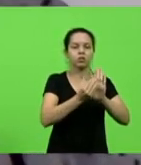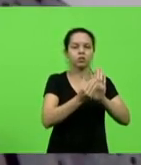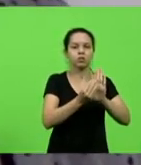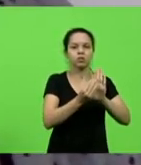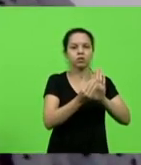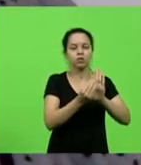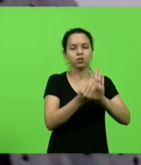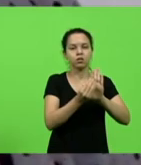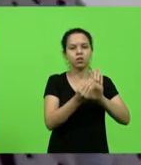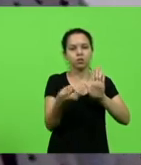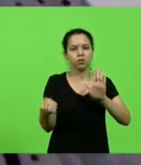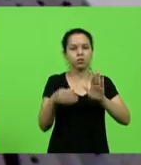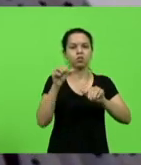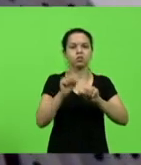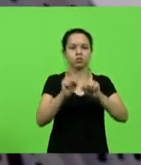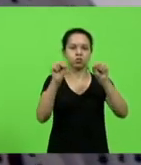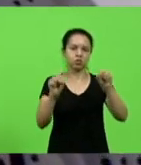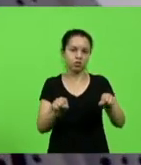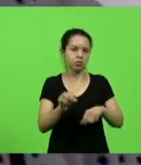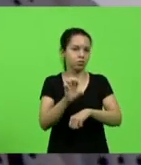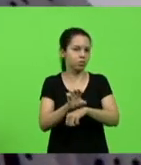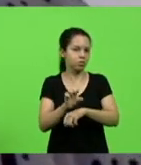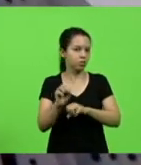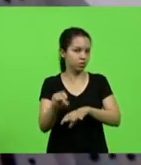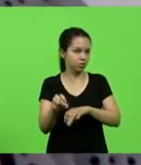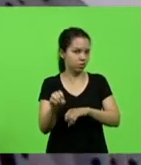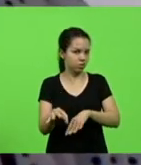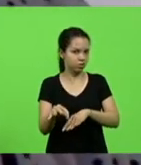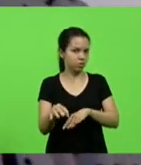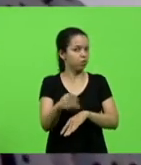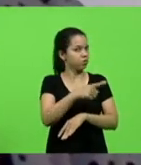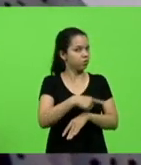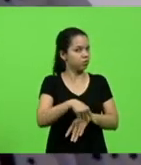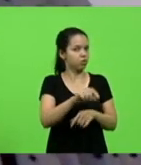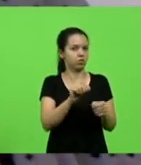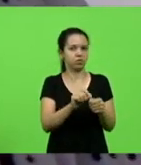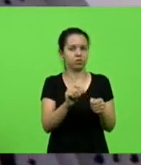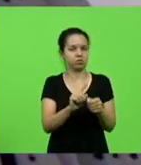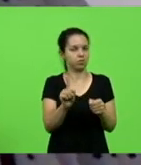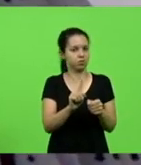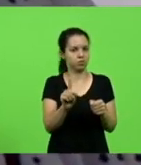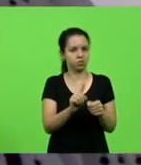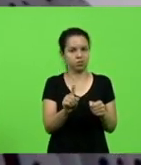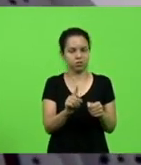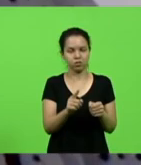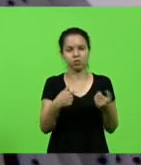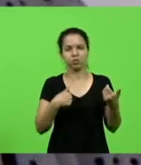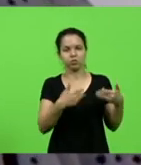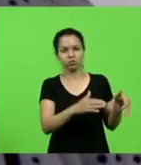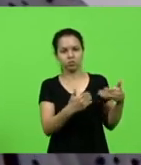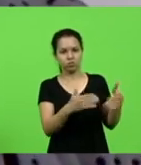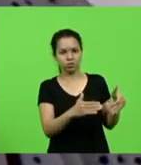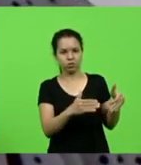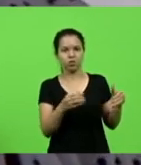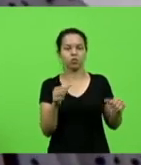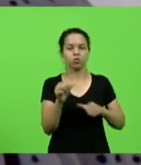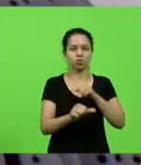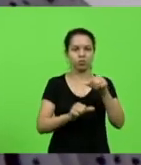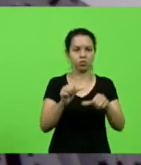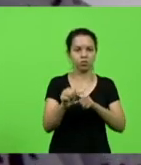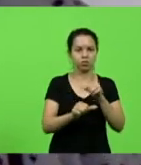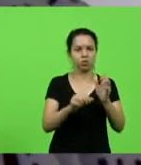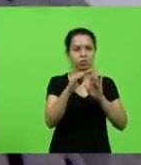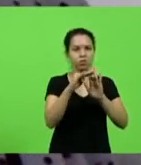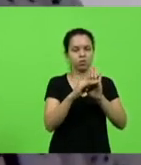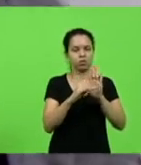o sistema estadual de educação. Nós não fizemos, deputado, o dever de casa. Nós não atualizamos o nosso Plano